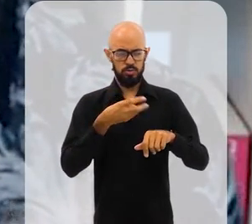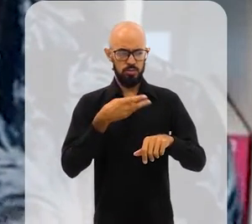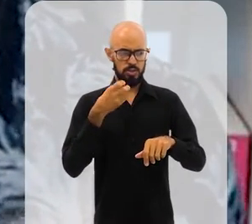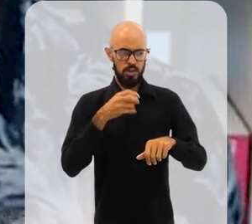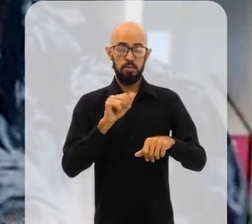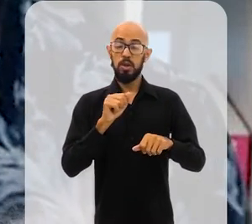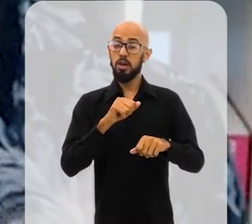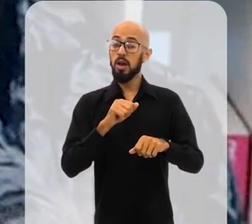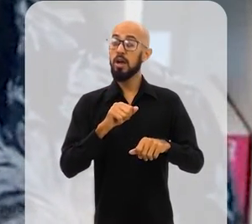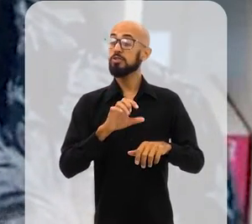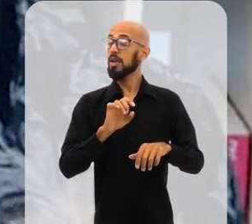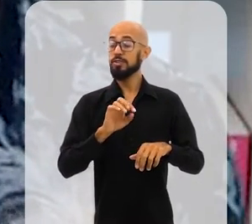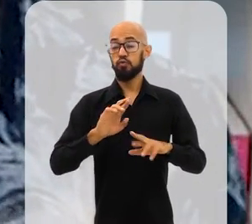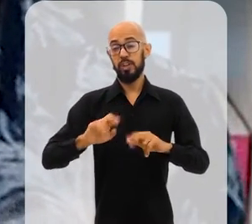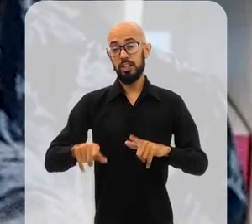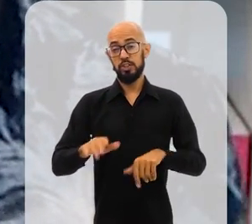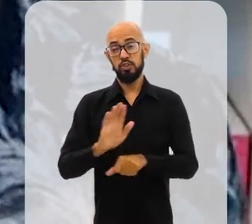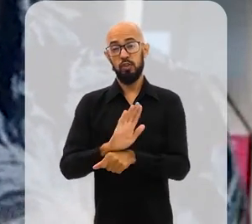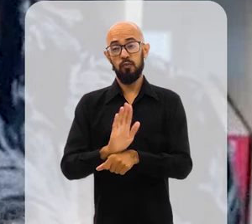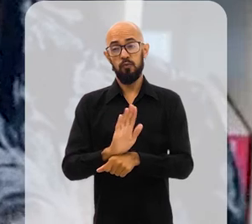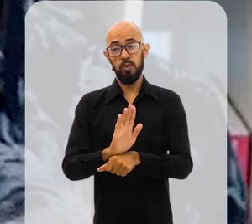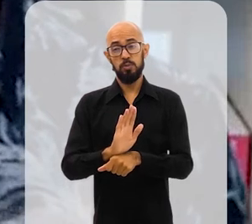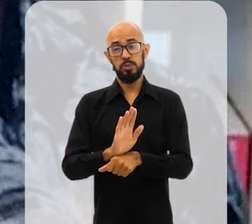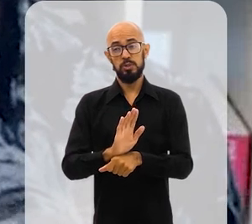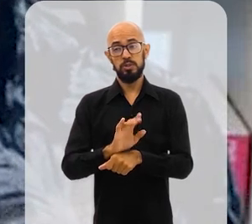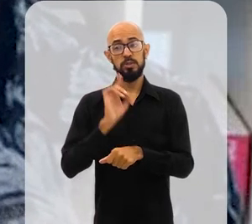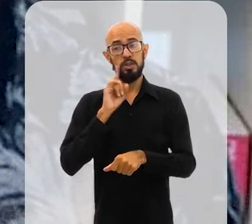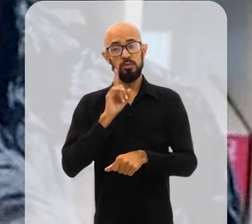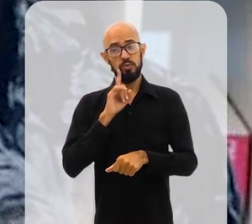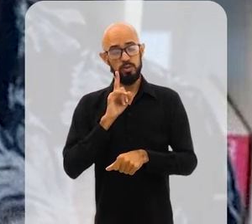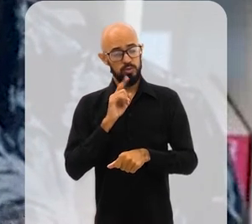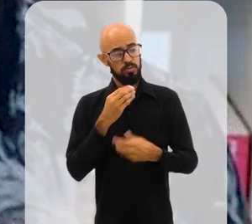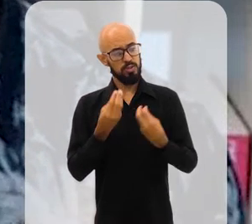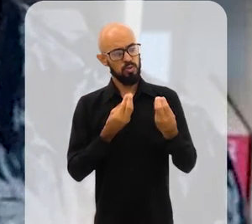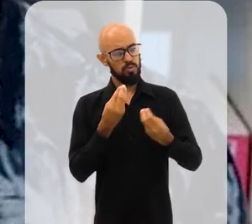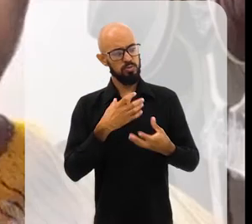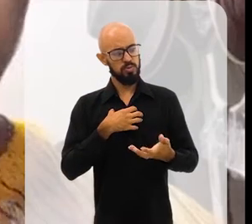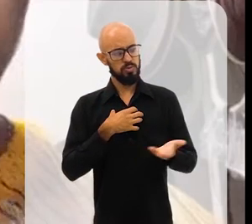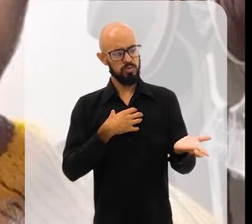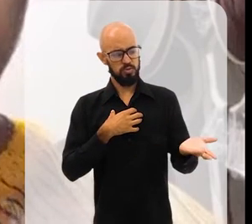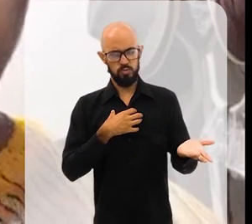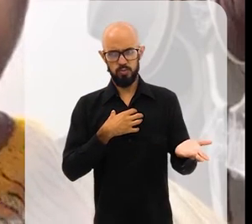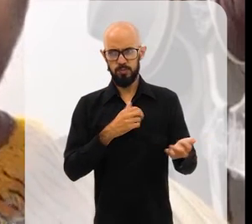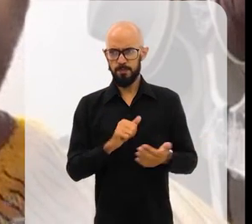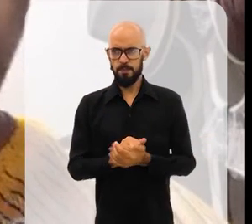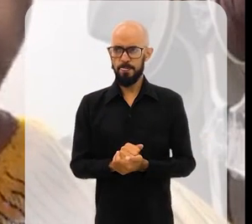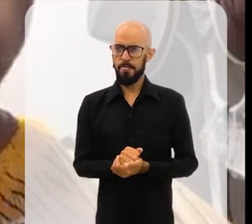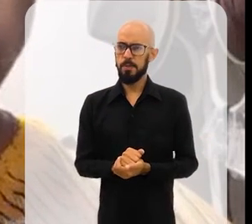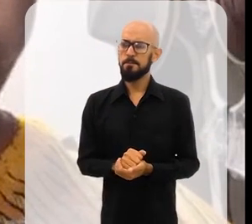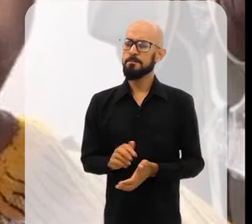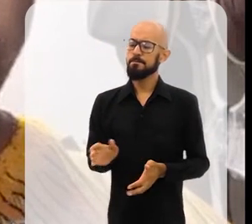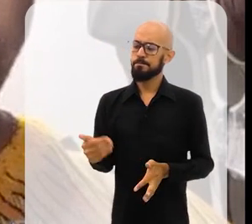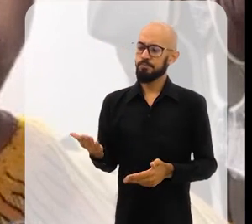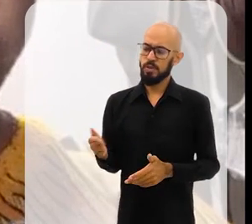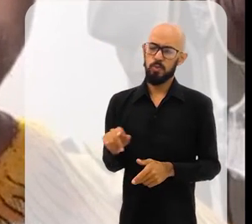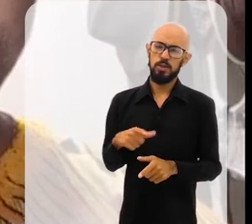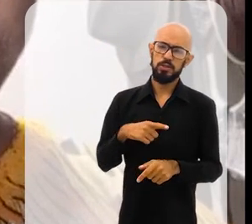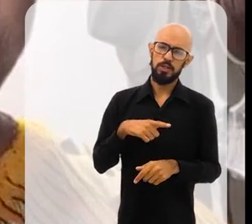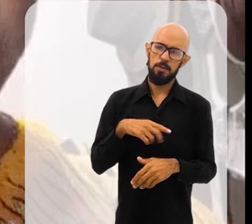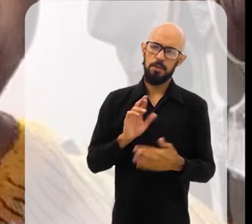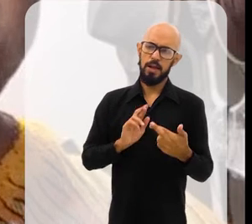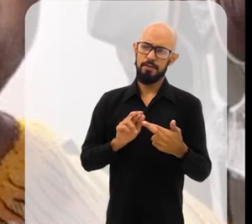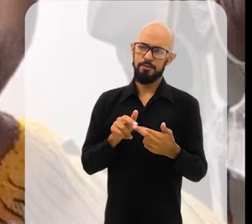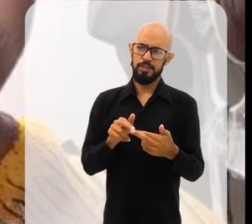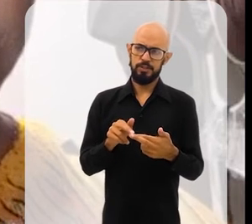em filmes americanos, com certeza. Mas de onde é que veio essa inspiração para ser ator? Olha, tem